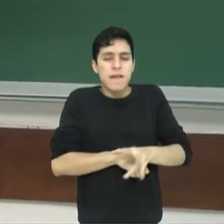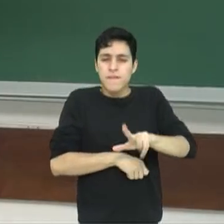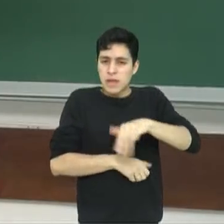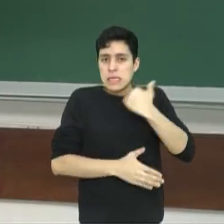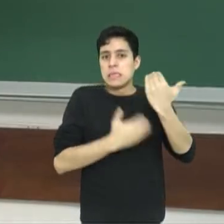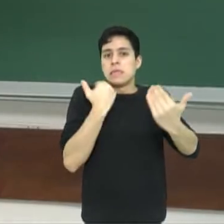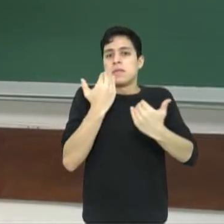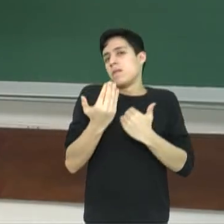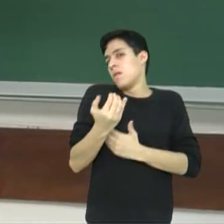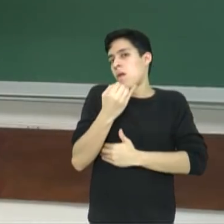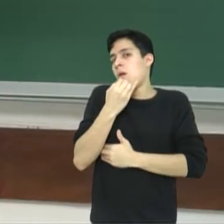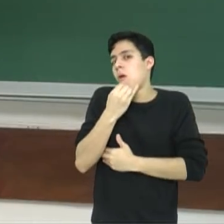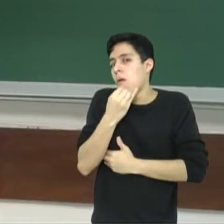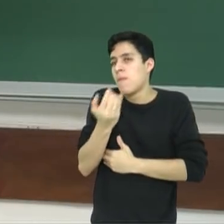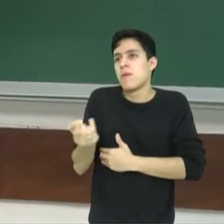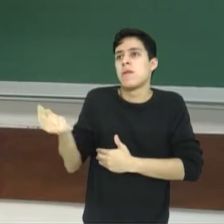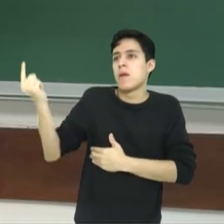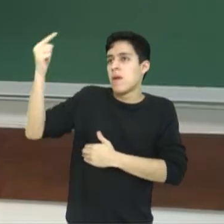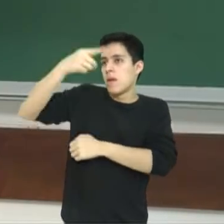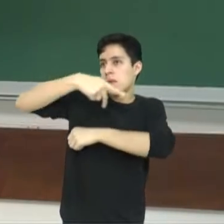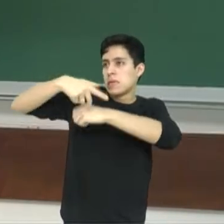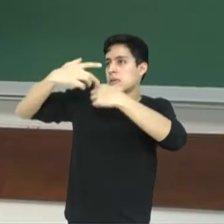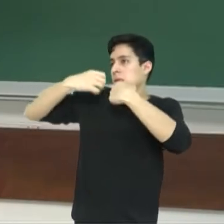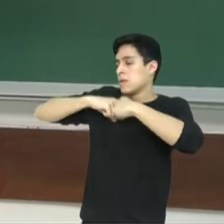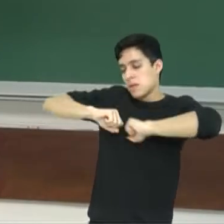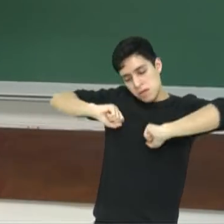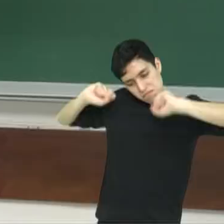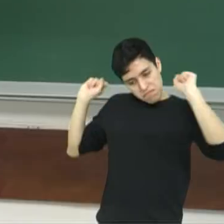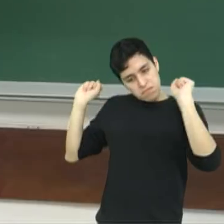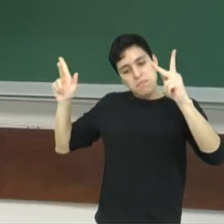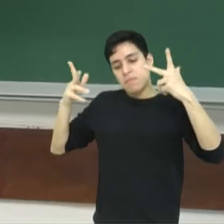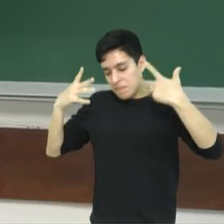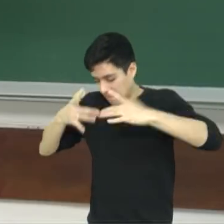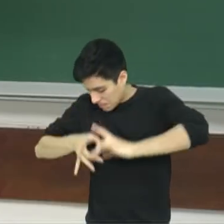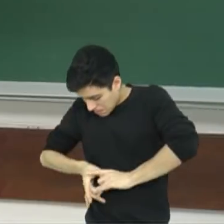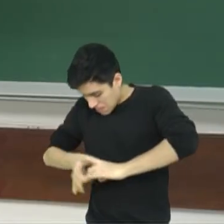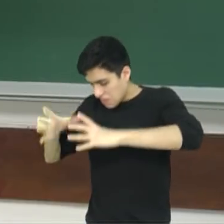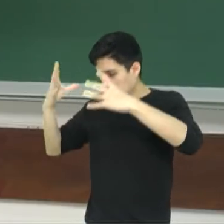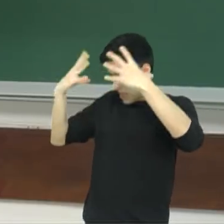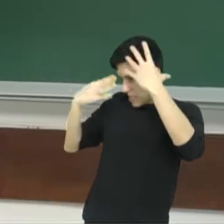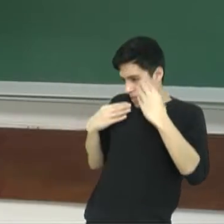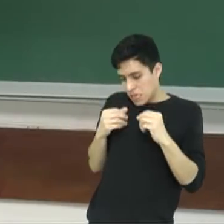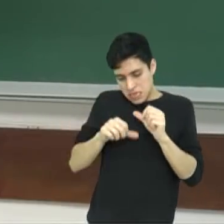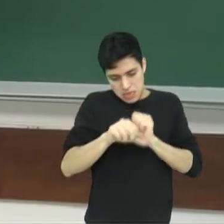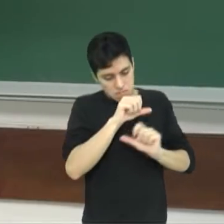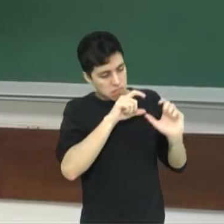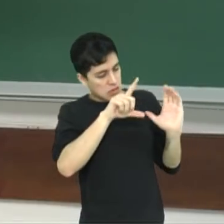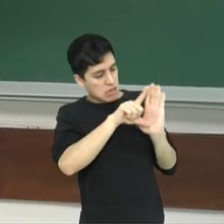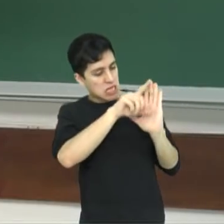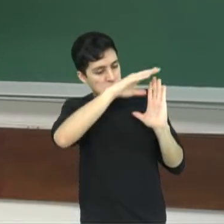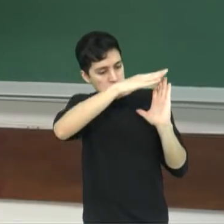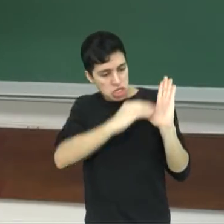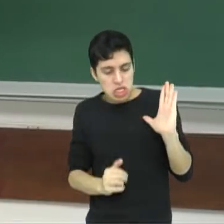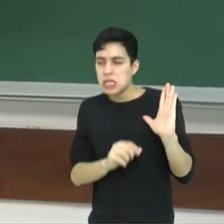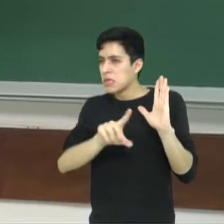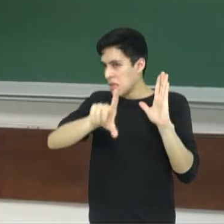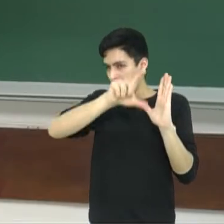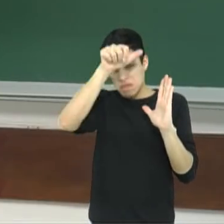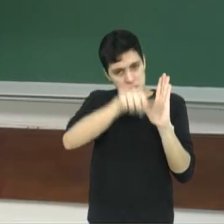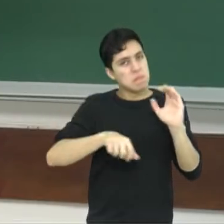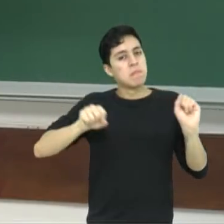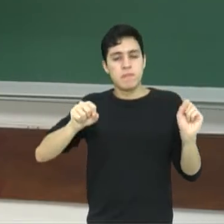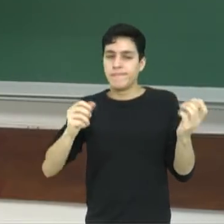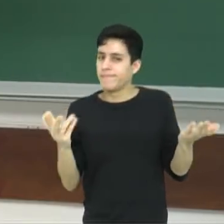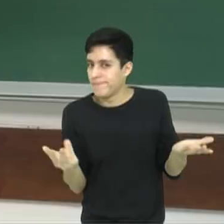país chega aqui, invade, e você vai ficar assim, não, pode fazer o que vocês querem, pode mudar as leis, tirar aqui os nossos líderes, mas claro que vai